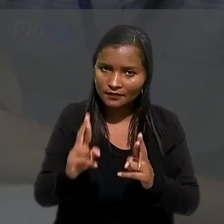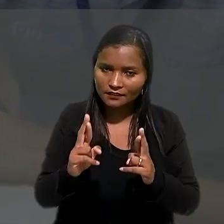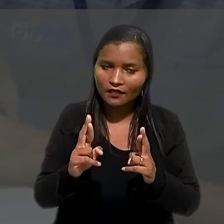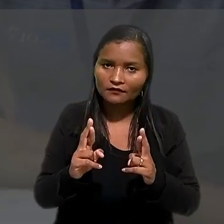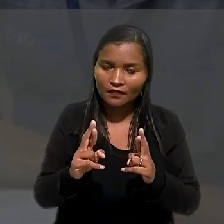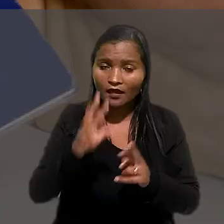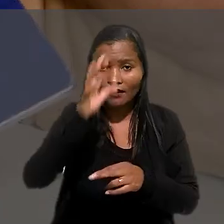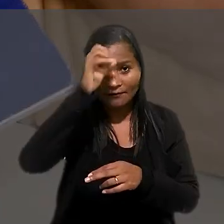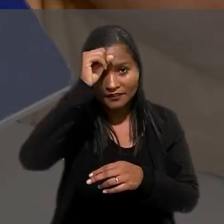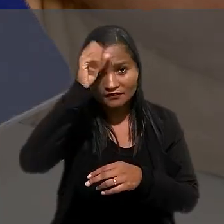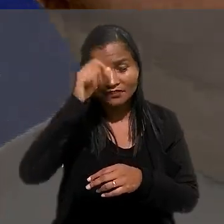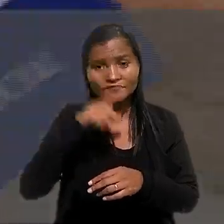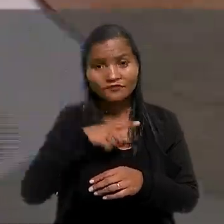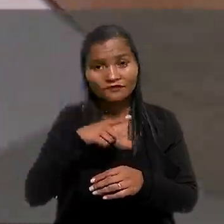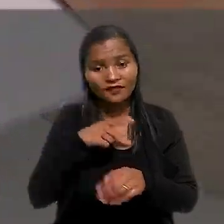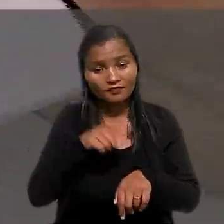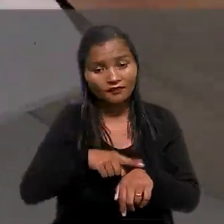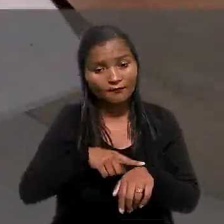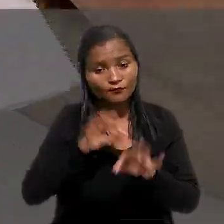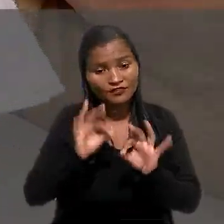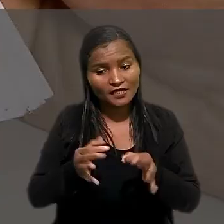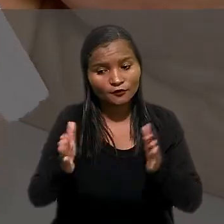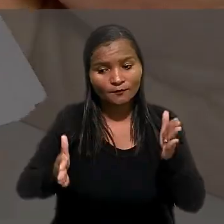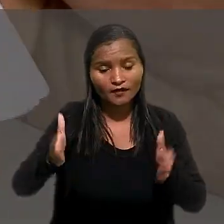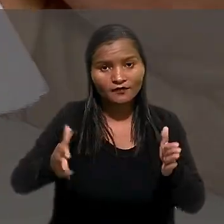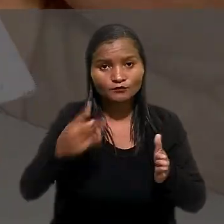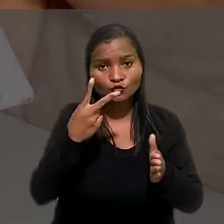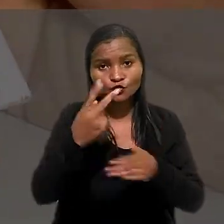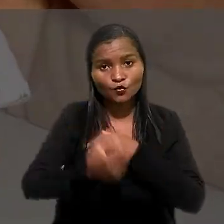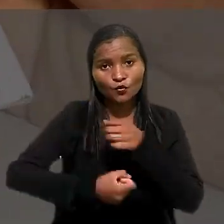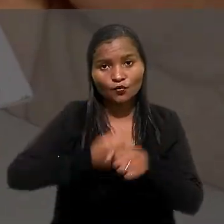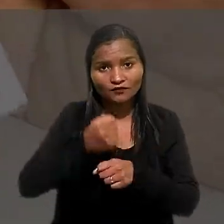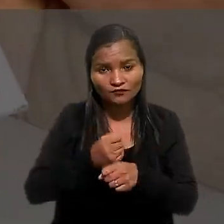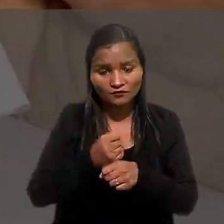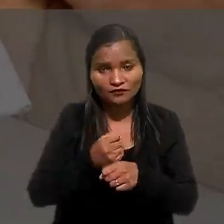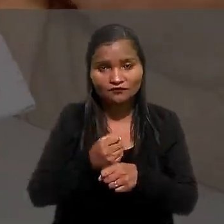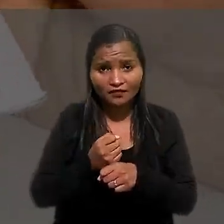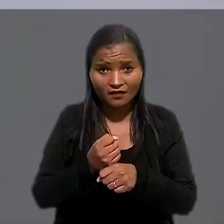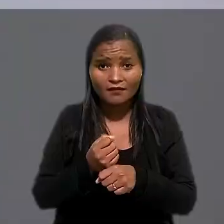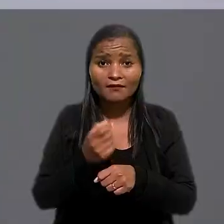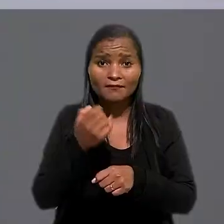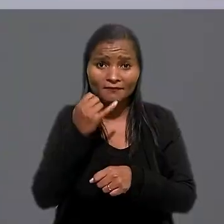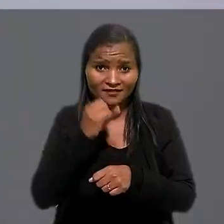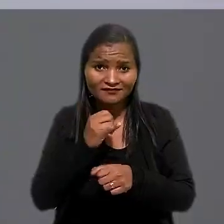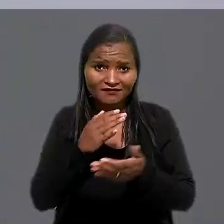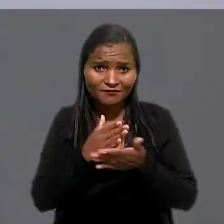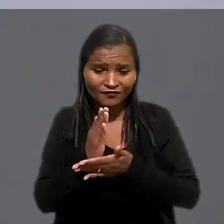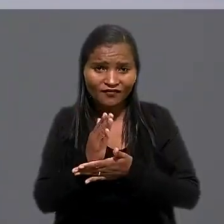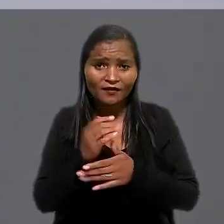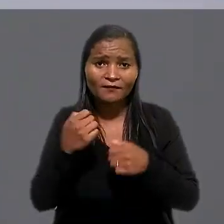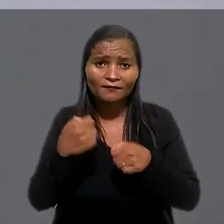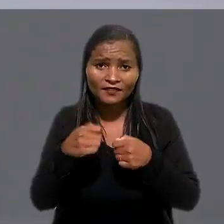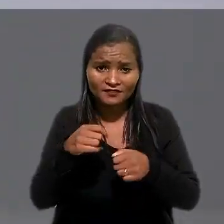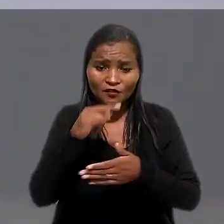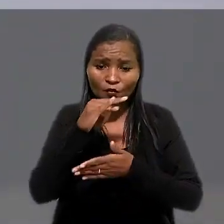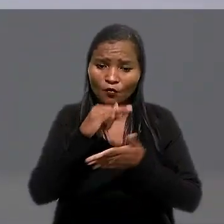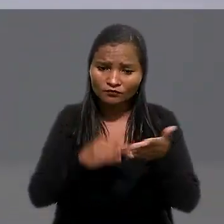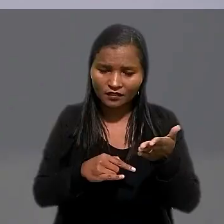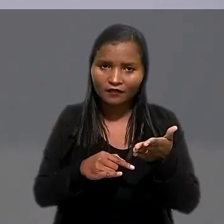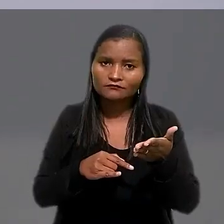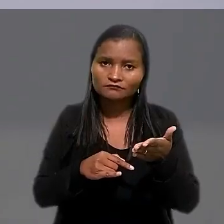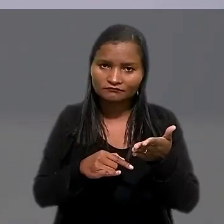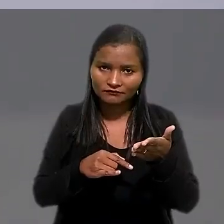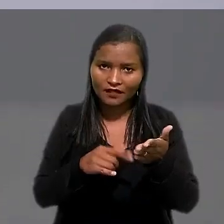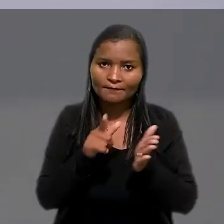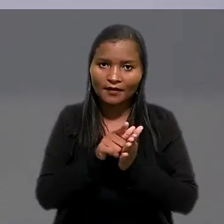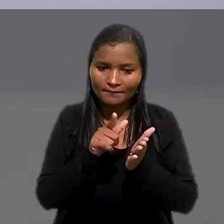precisa ser respeitado. A aprendizagem tem prazo determinado de no máximo 2 anos. Para ter validade, o contrato deve ser